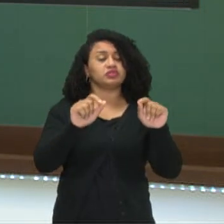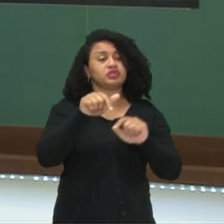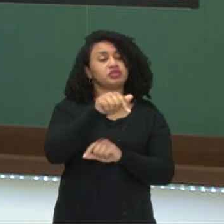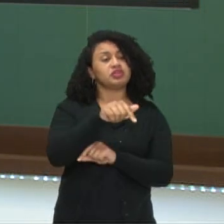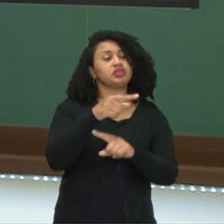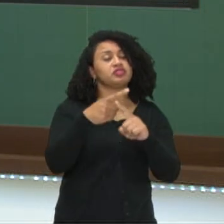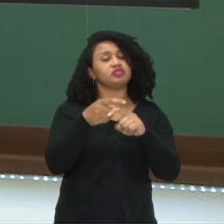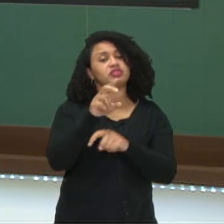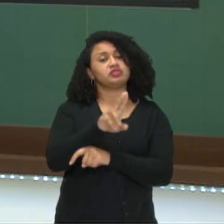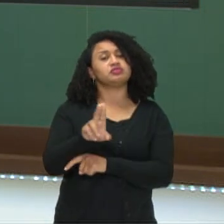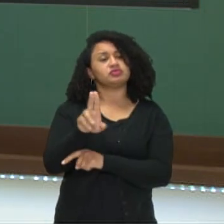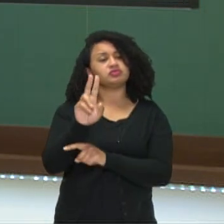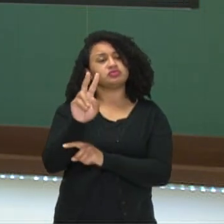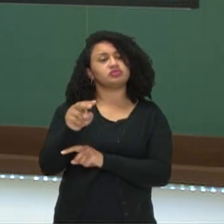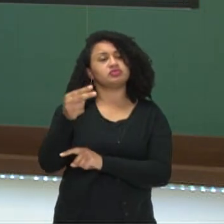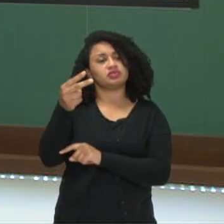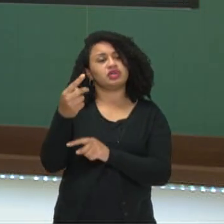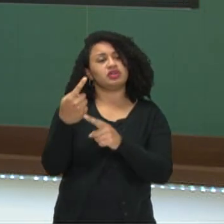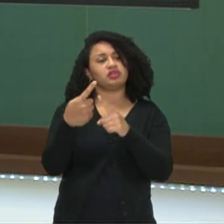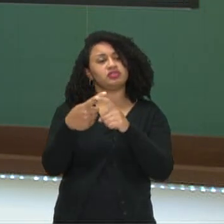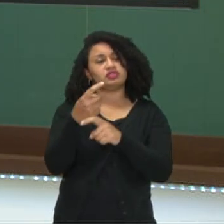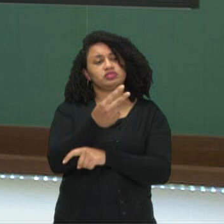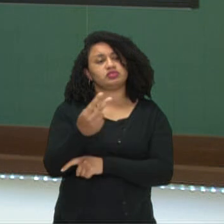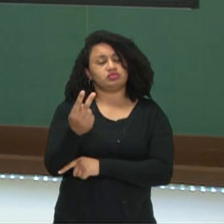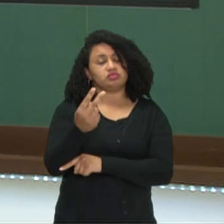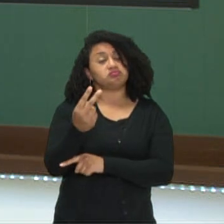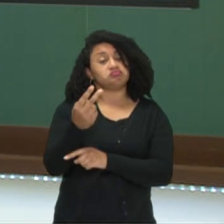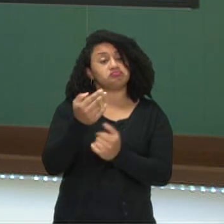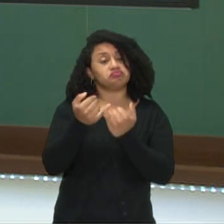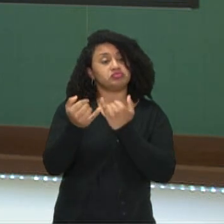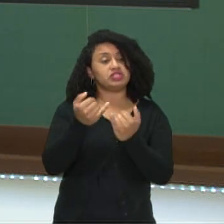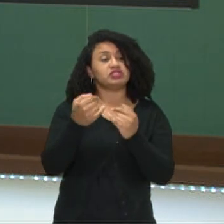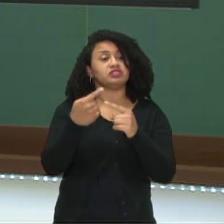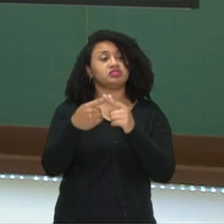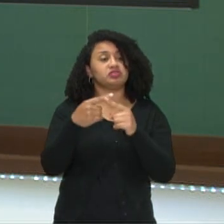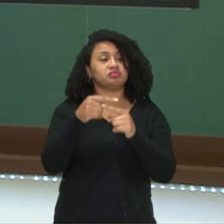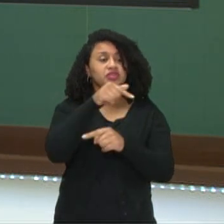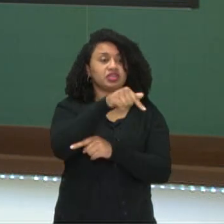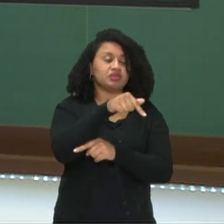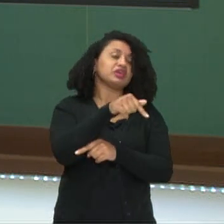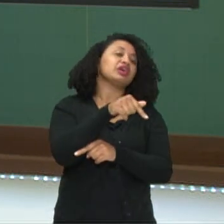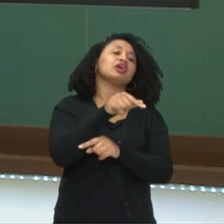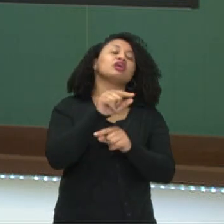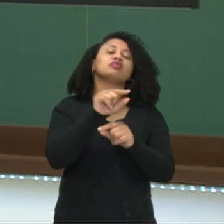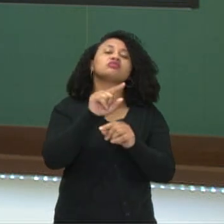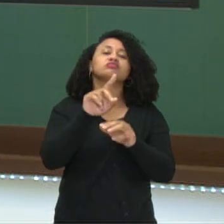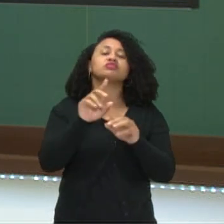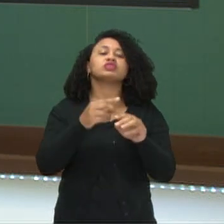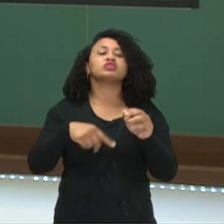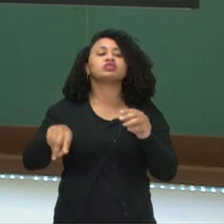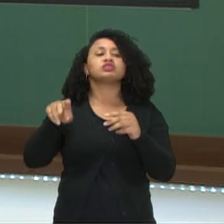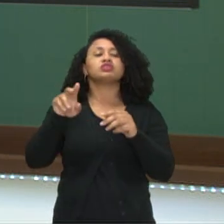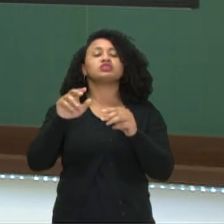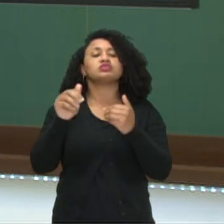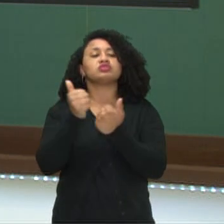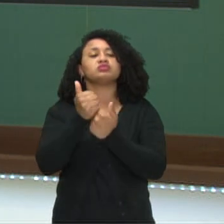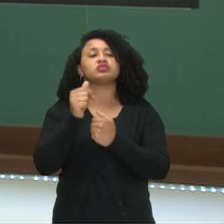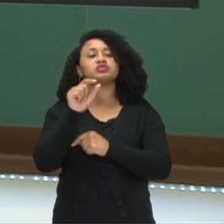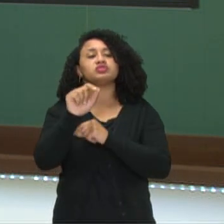tensão ao quadrado sobre 2, que é equivalente a essa expressão, que é só colocar no lugar da carga aqui, com você colocar a